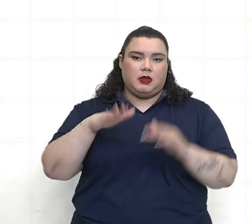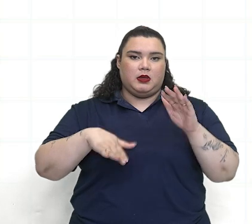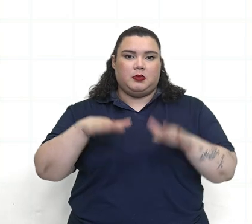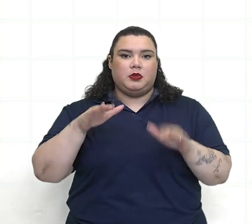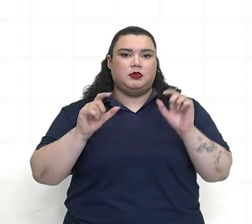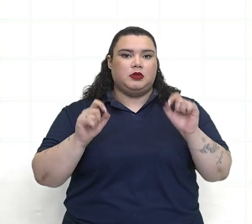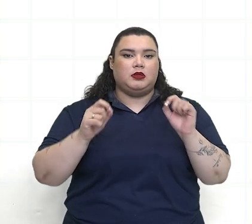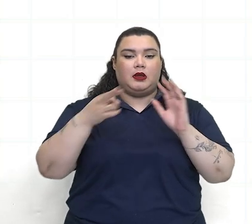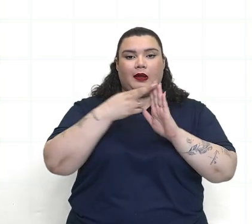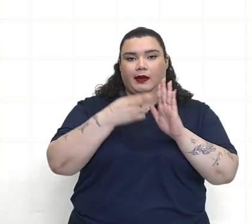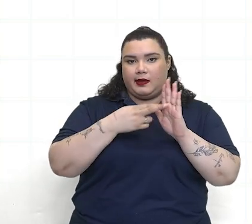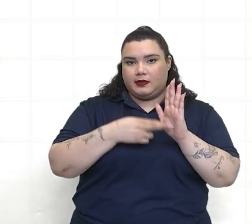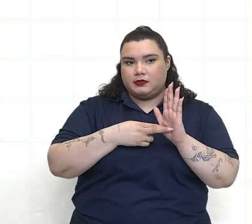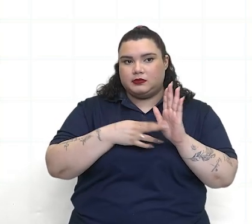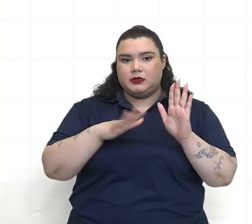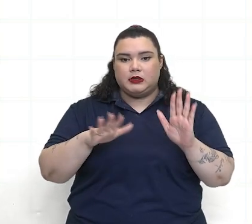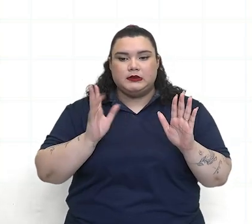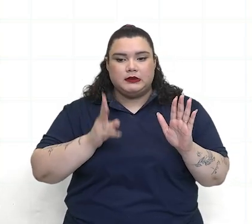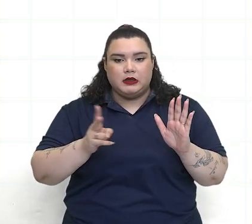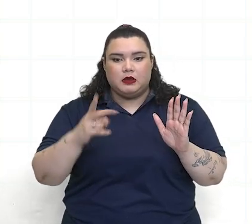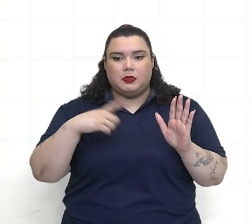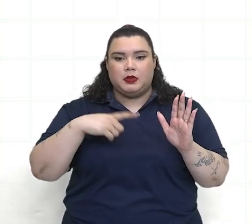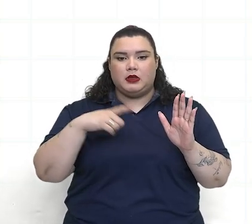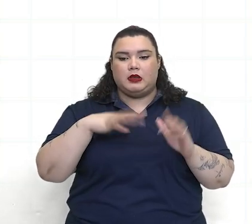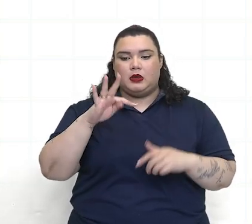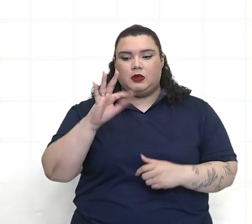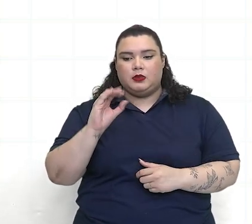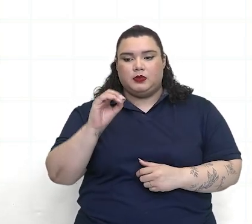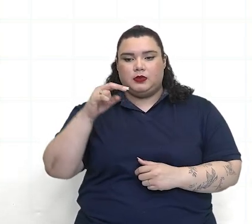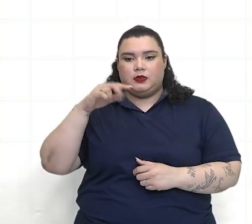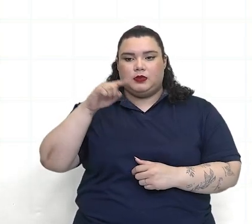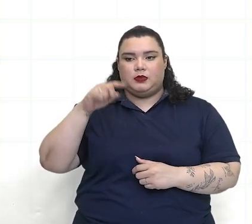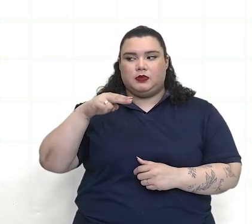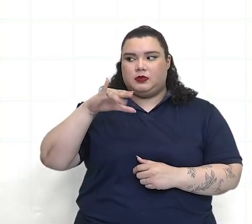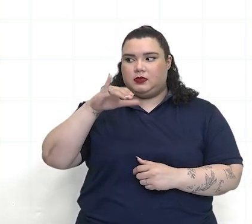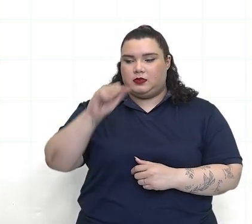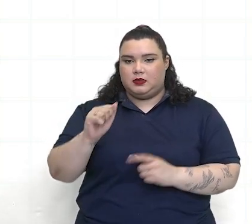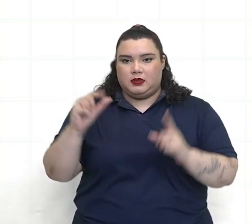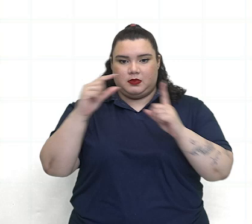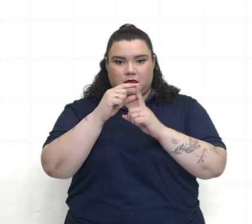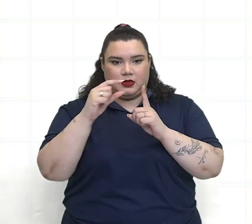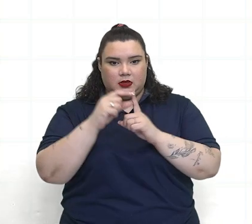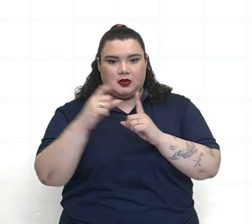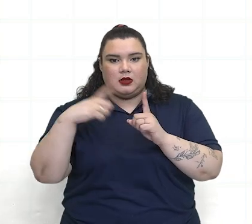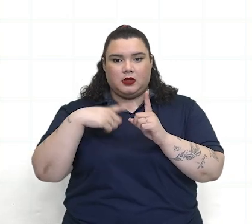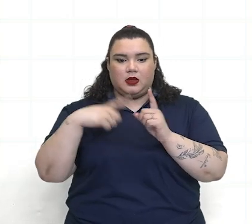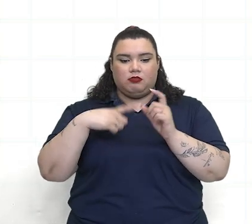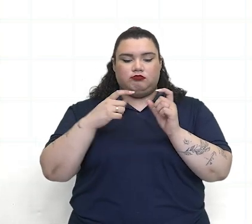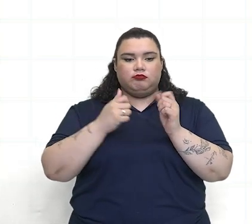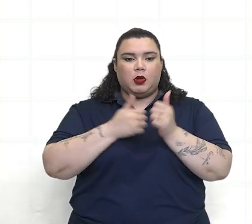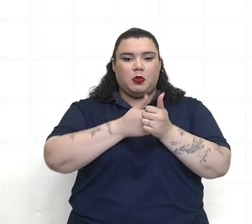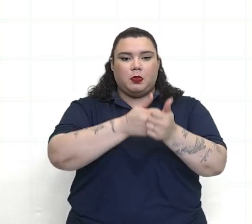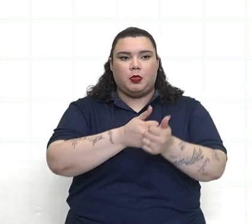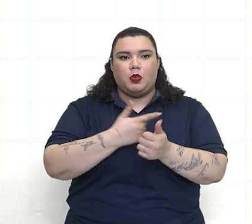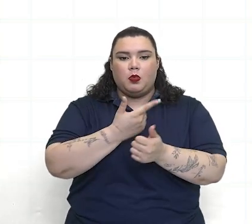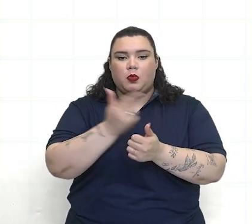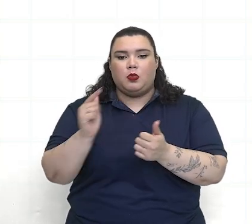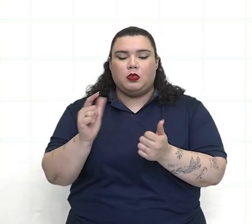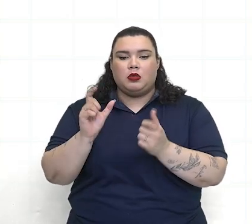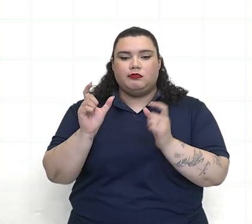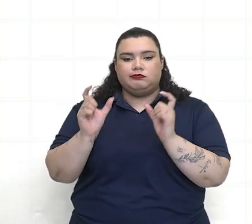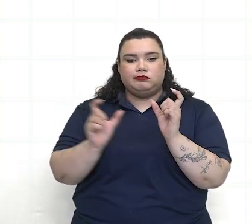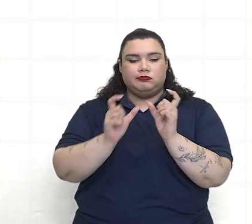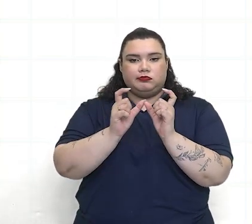regra. Nem sempre a acentuação tônica de uma palavra é acompanhada de acentuação